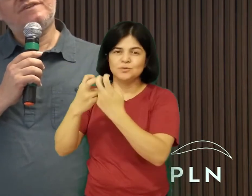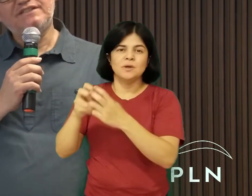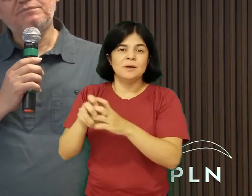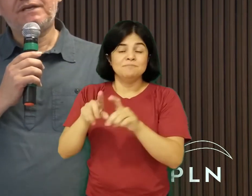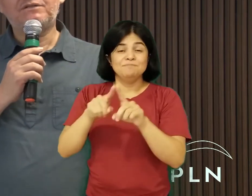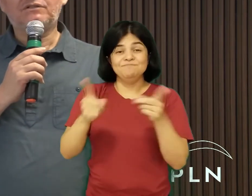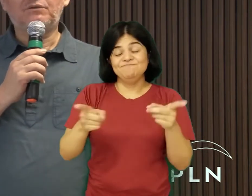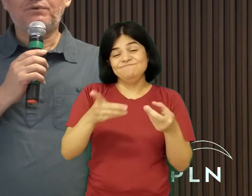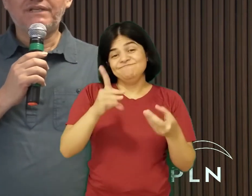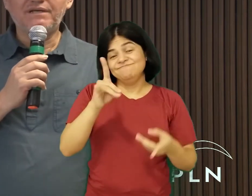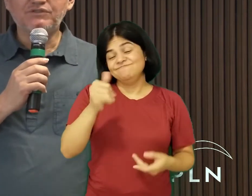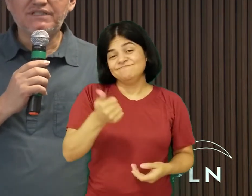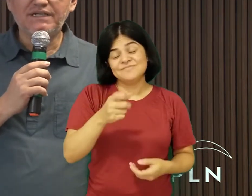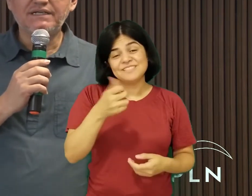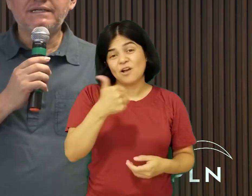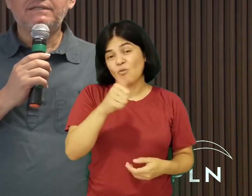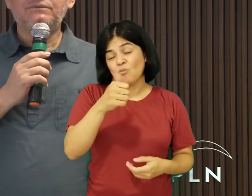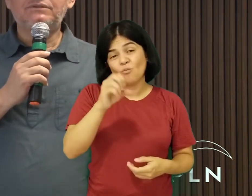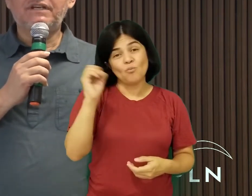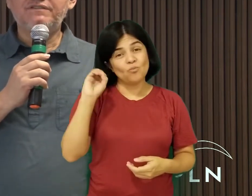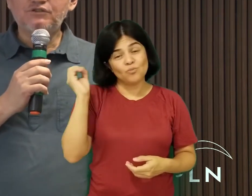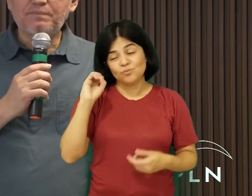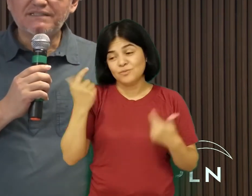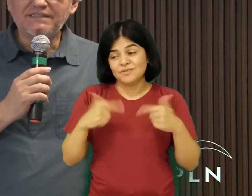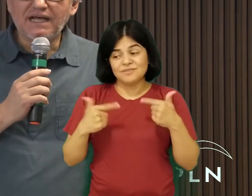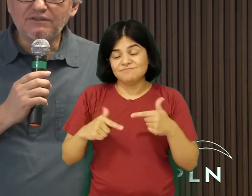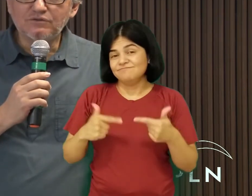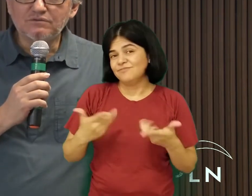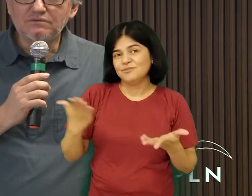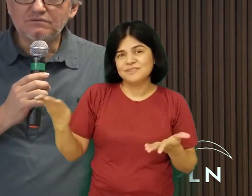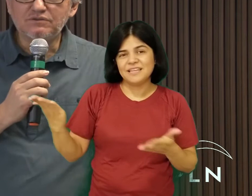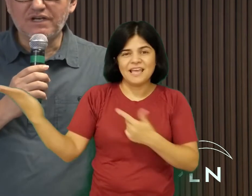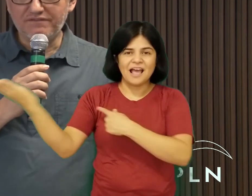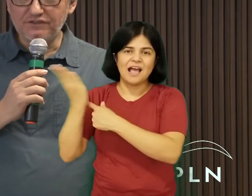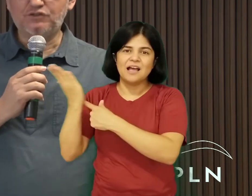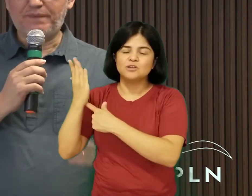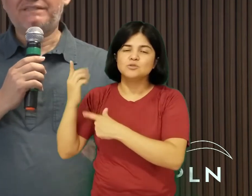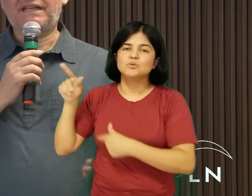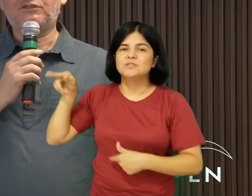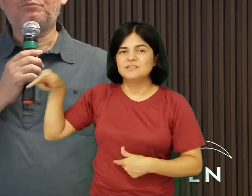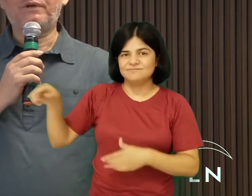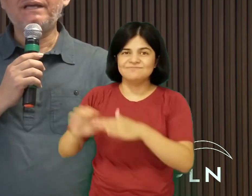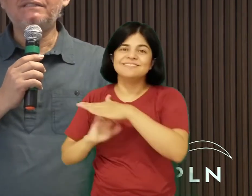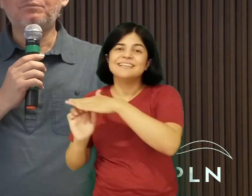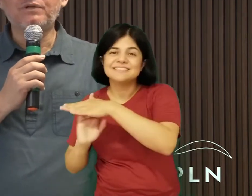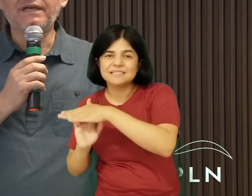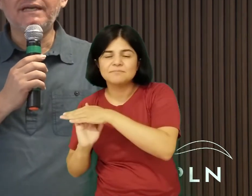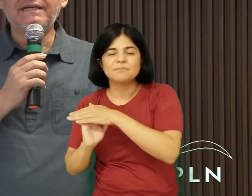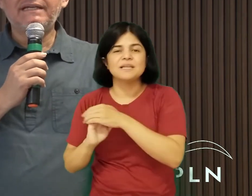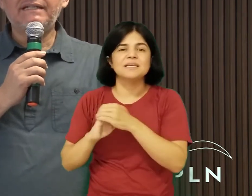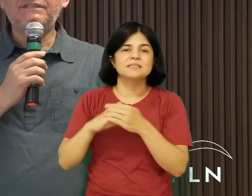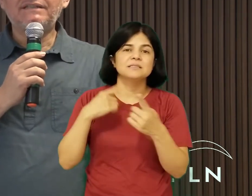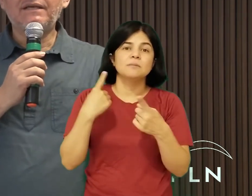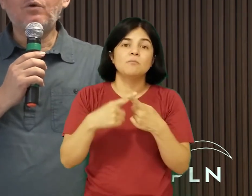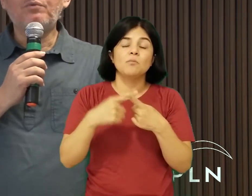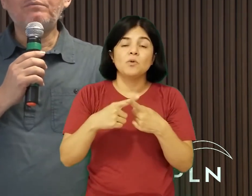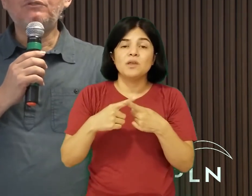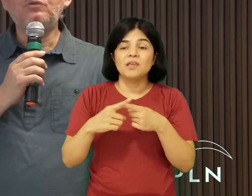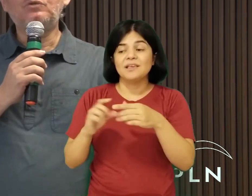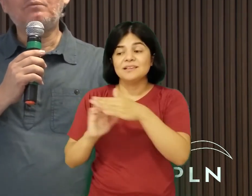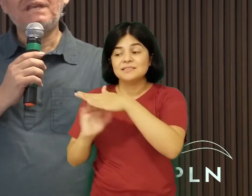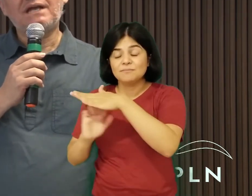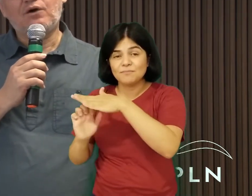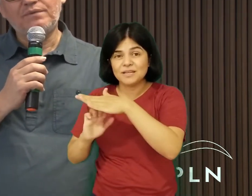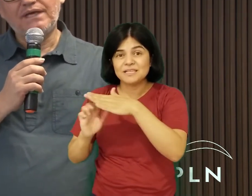outubro, infelizmente, nós não poderemos ter o serviço prestado, os serviços prestados por eles, porque eles já têm